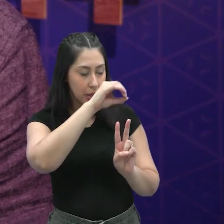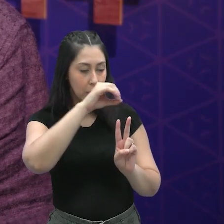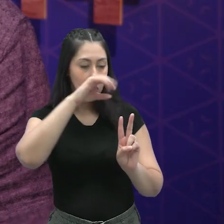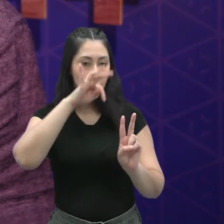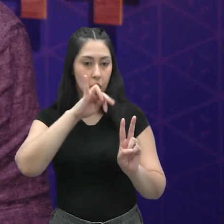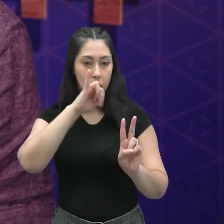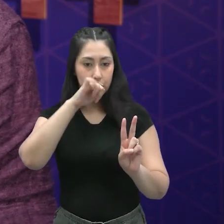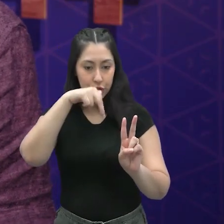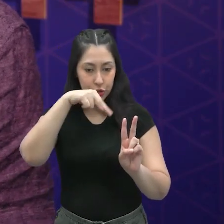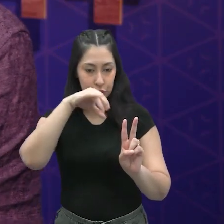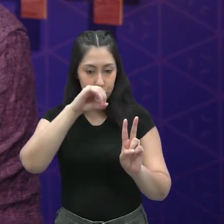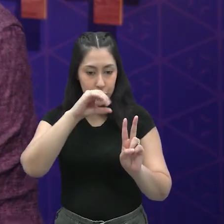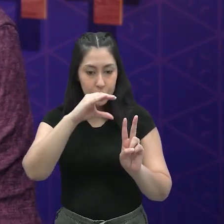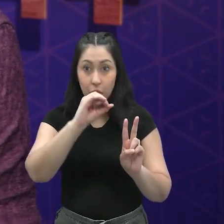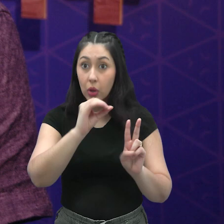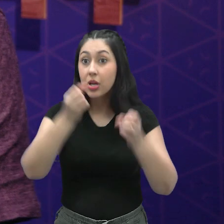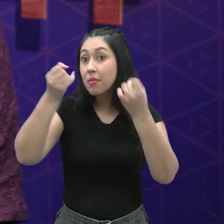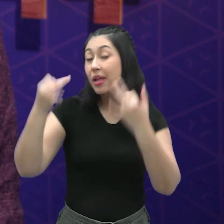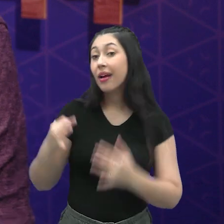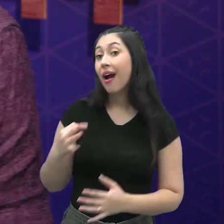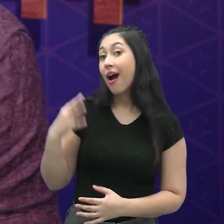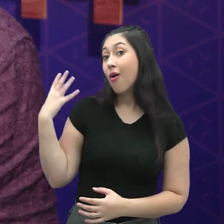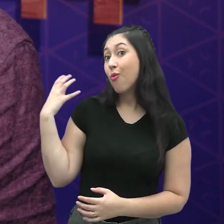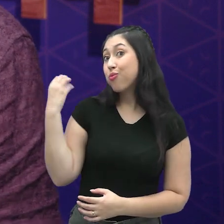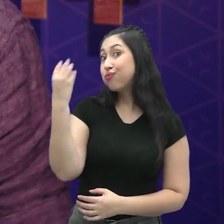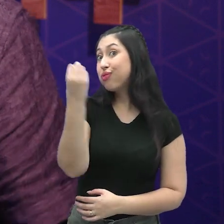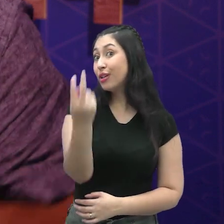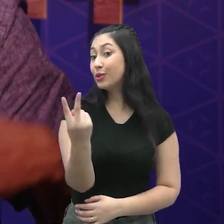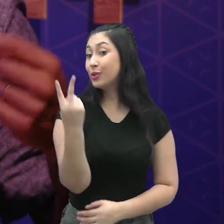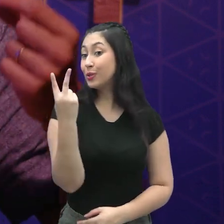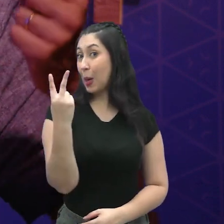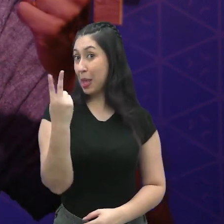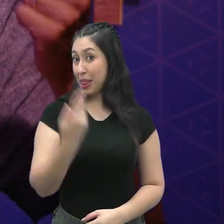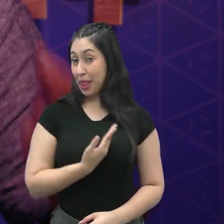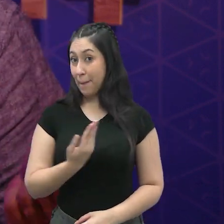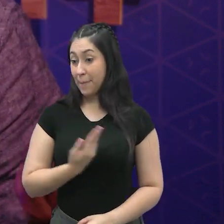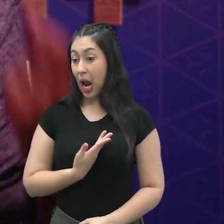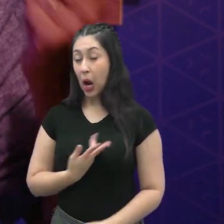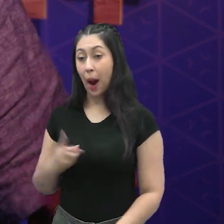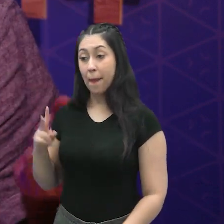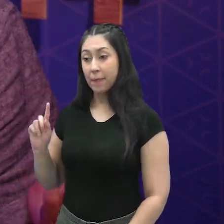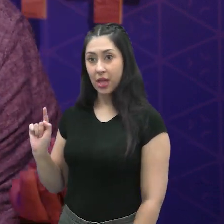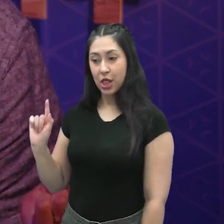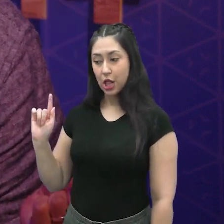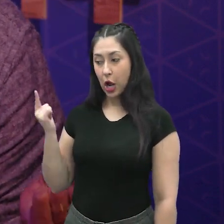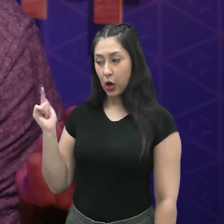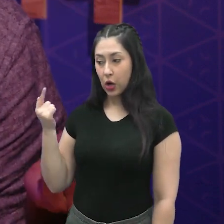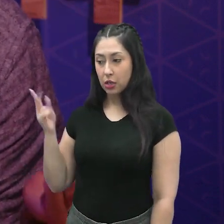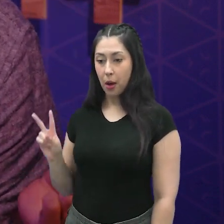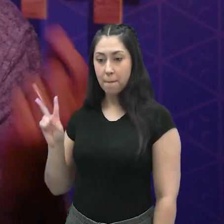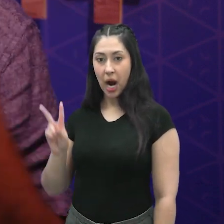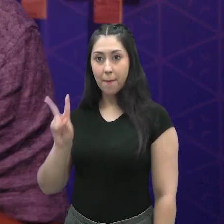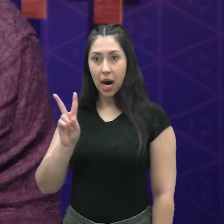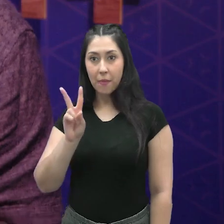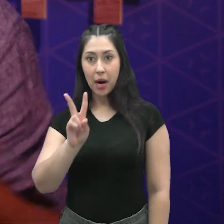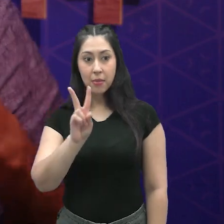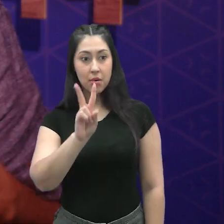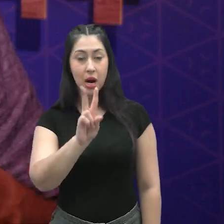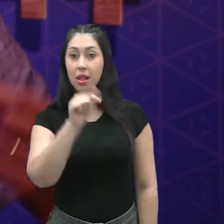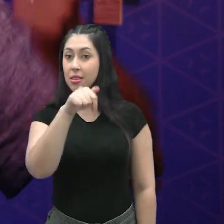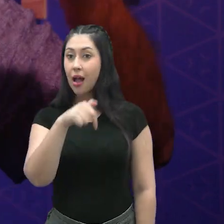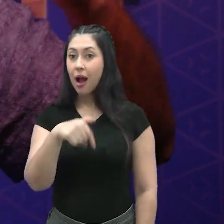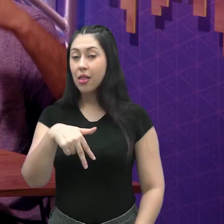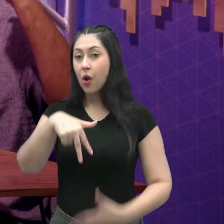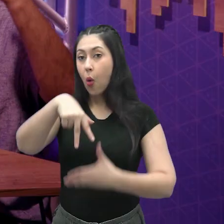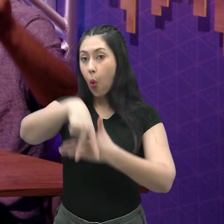ela conta a história de uma viagem de dois amigos que foram do interior de Goiás até Ouro Fino, ou